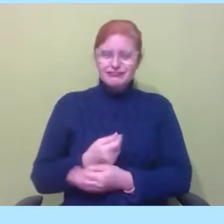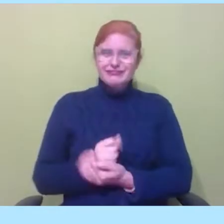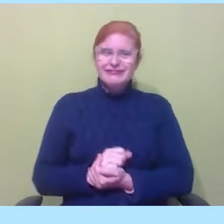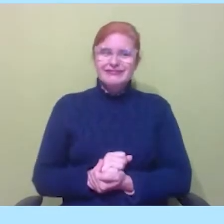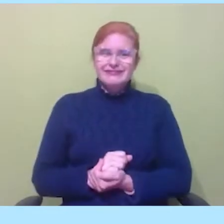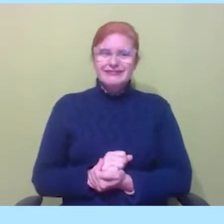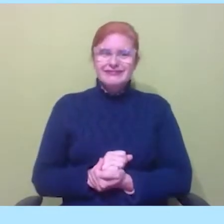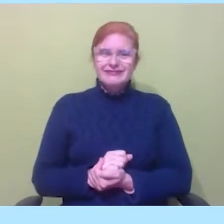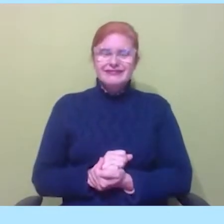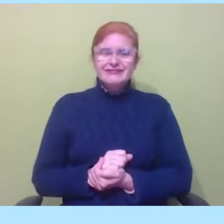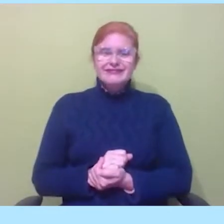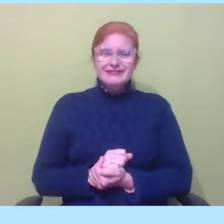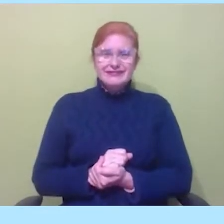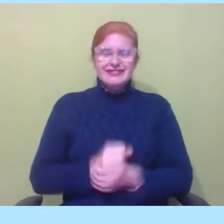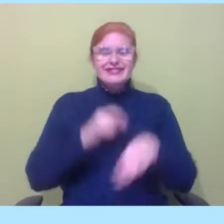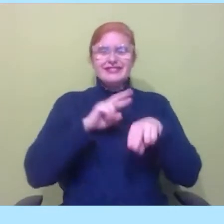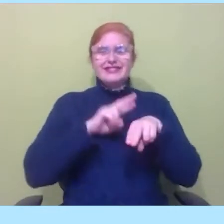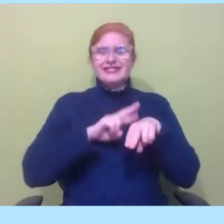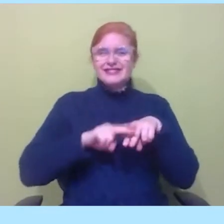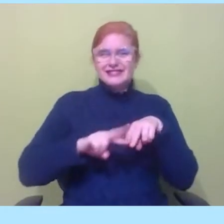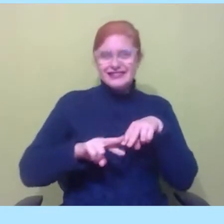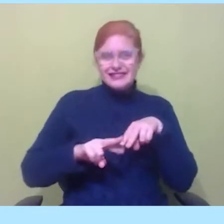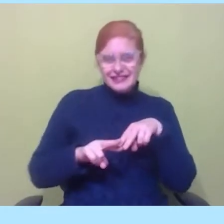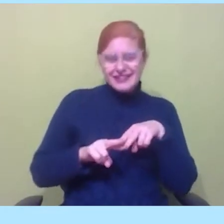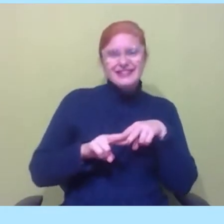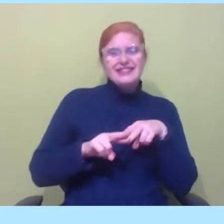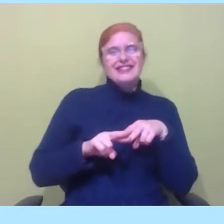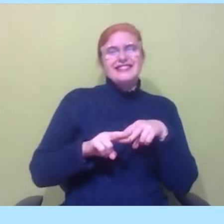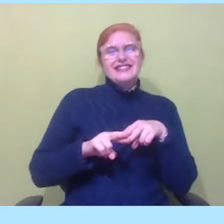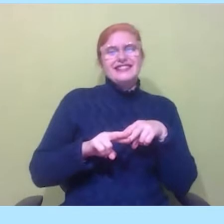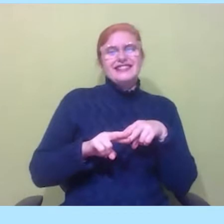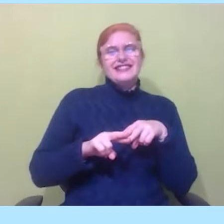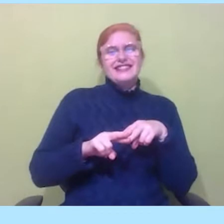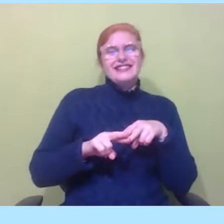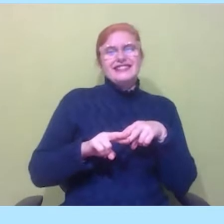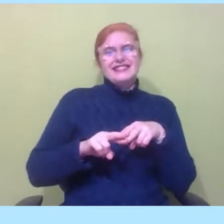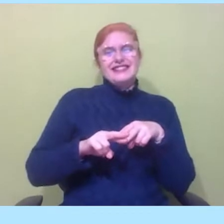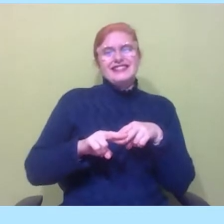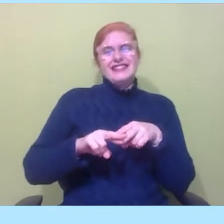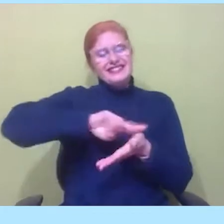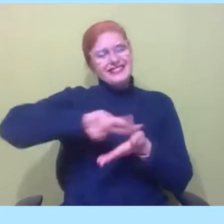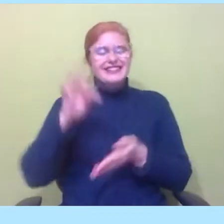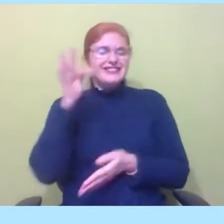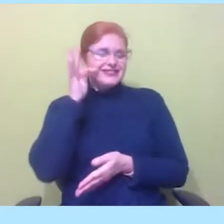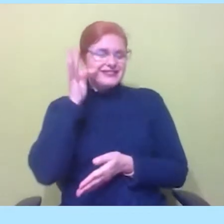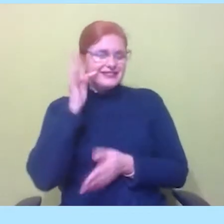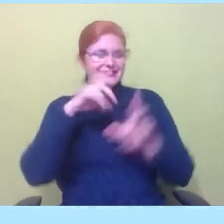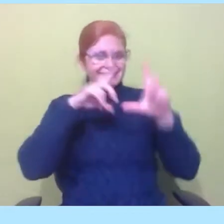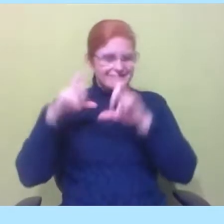transgênero e neurodiversa. É tecnóloga, fotógrafa, hacker ativista,